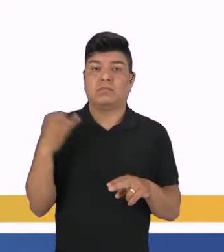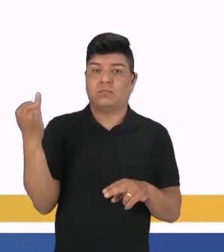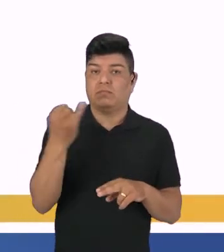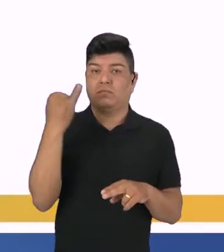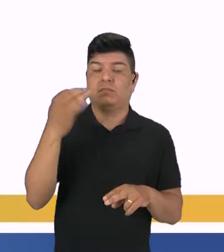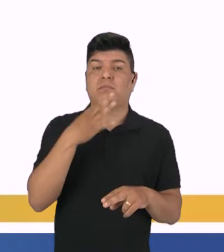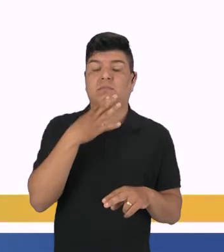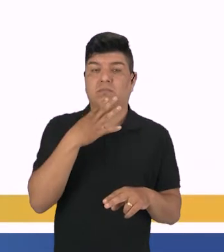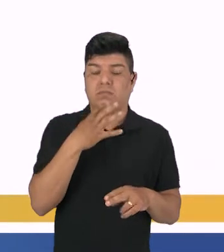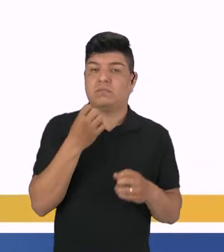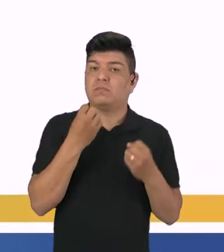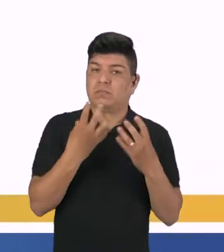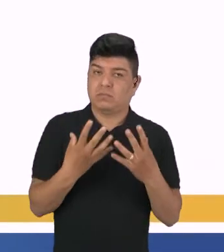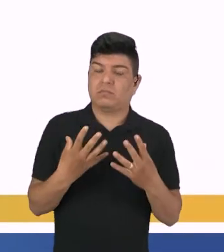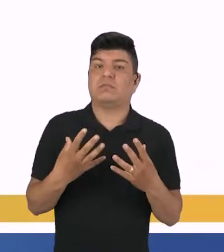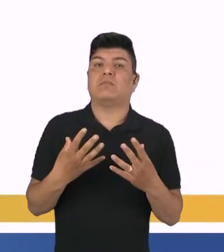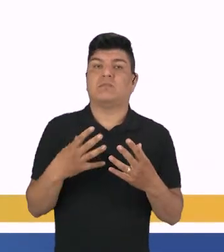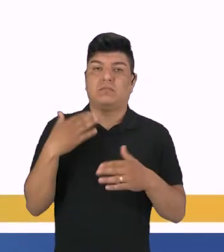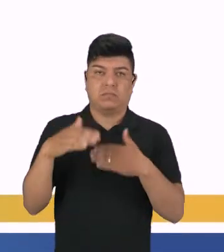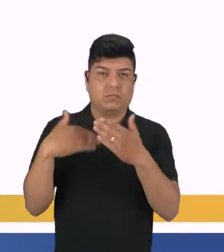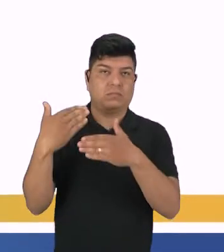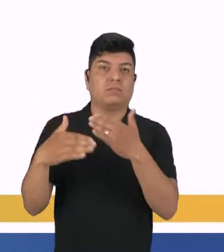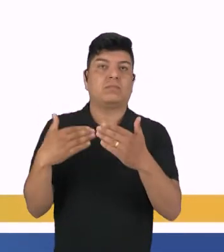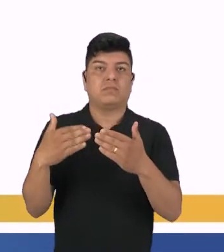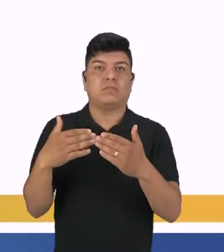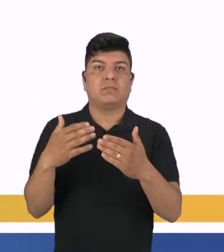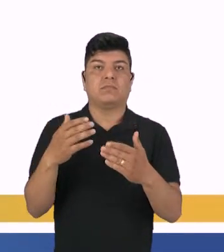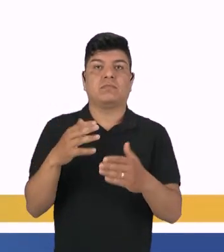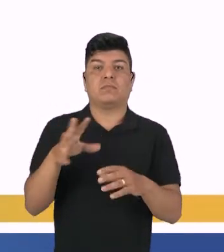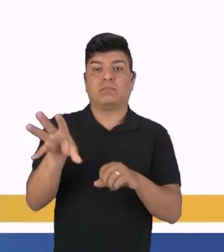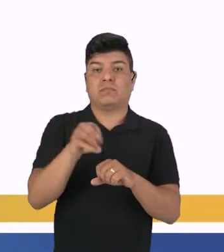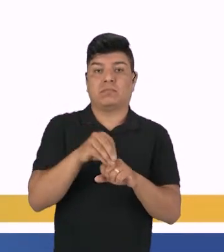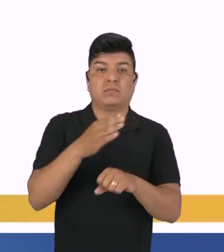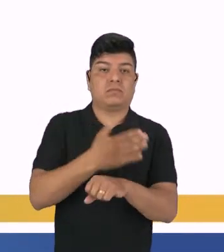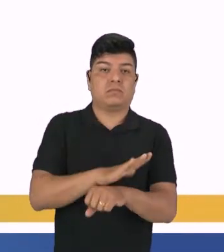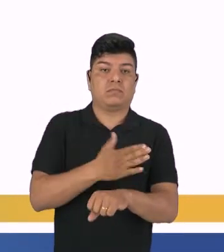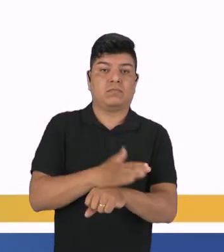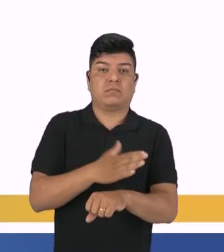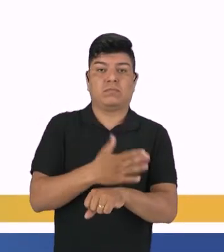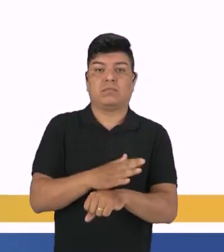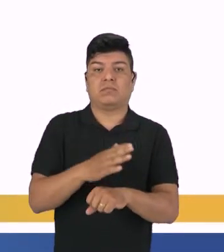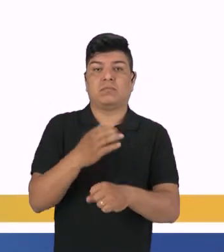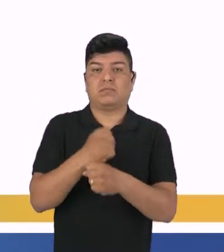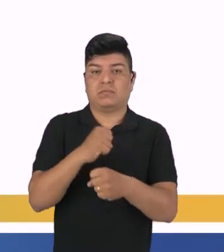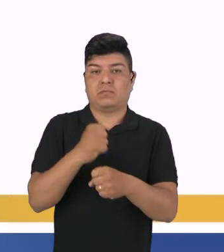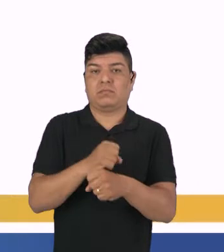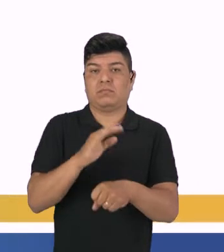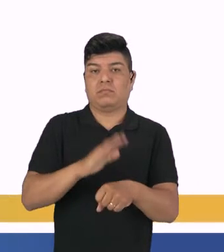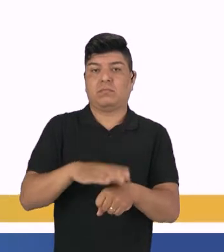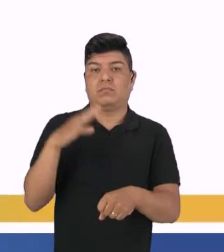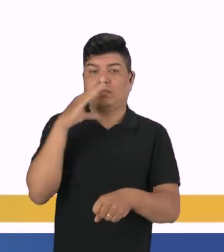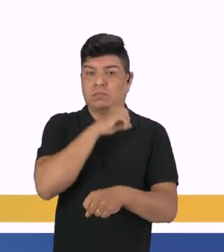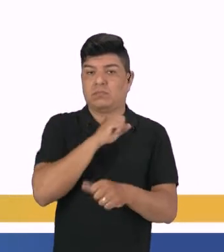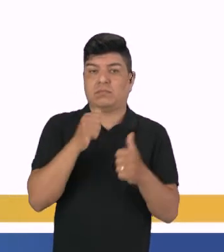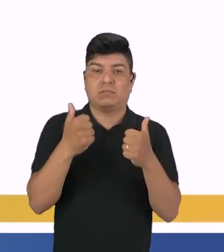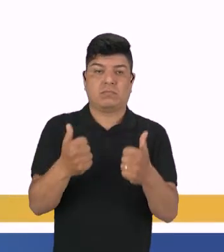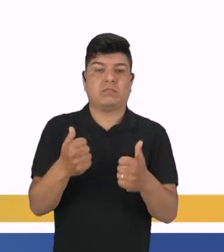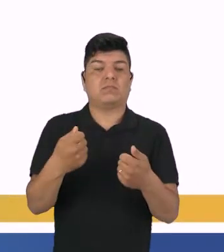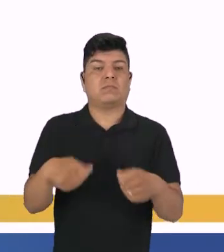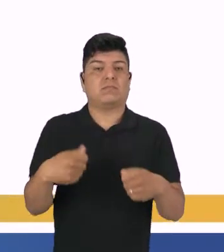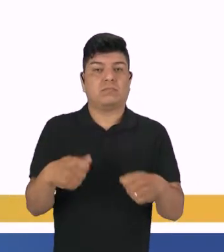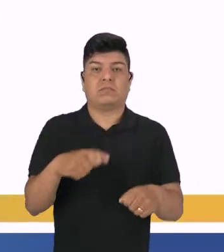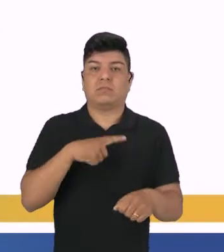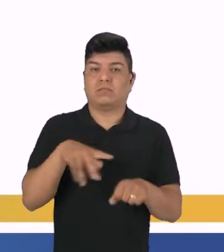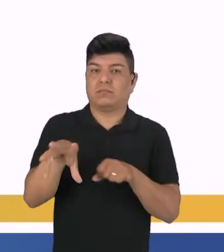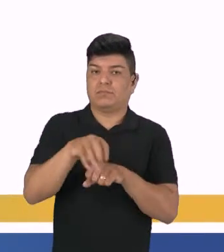essencial conhecer bem esse procedimento, esse processo, né, a fim de adquirir prática e tornar esse cálculo mais ágil. Ok? Então, a gente precisa